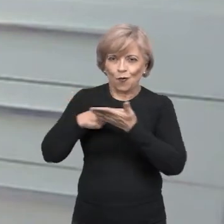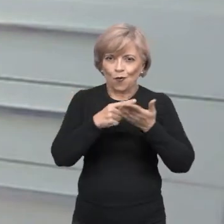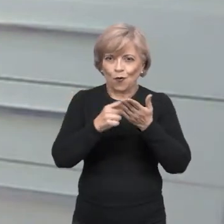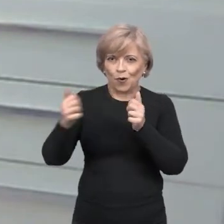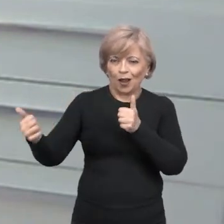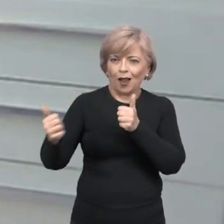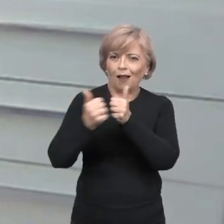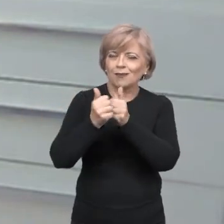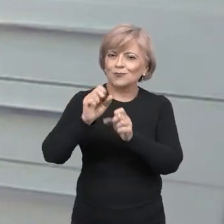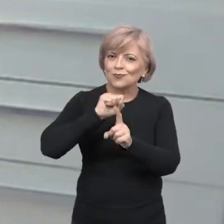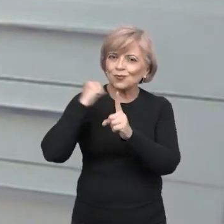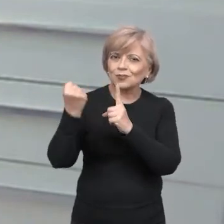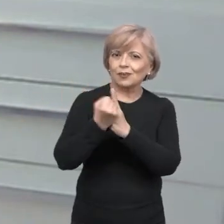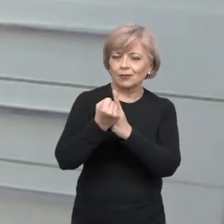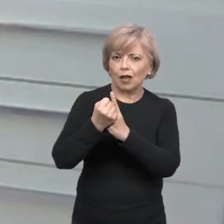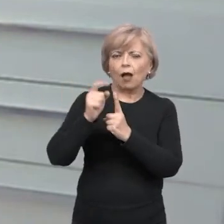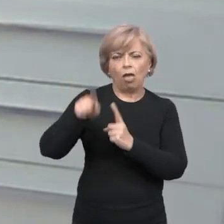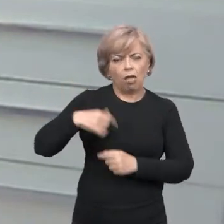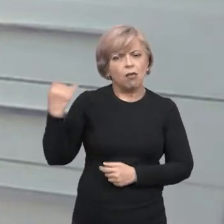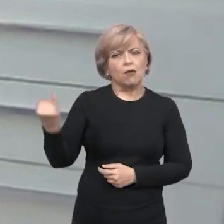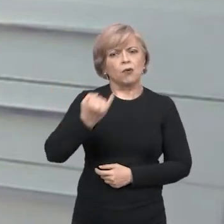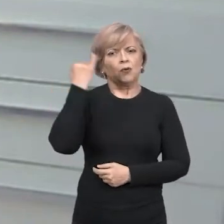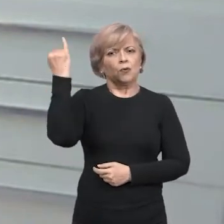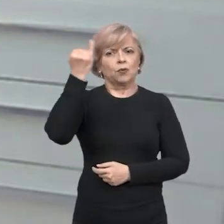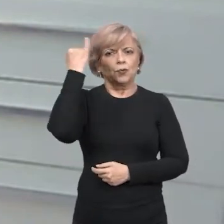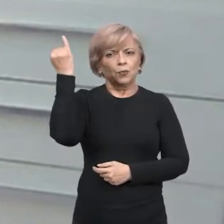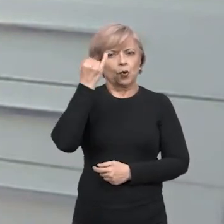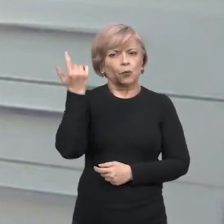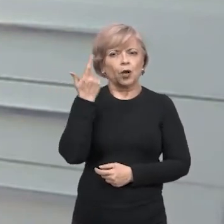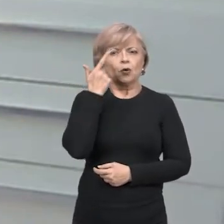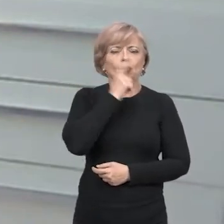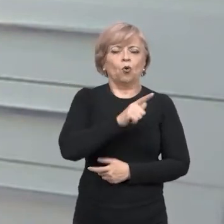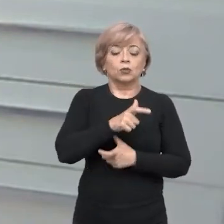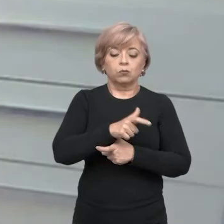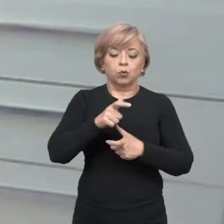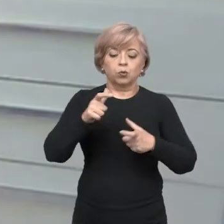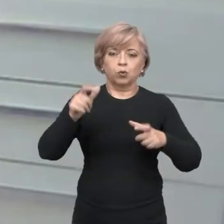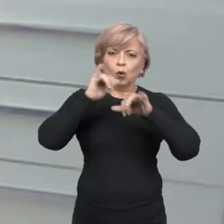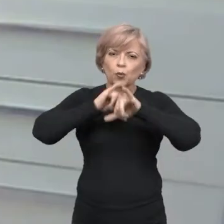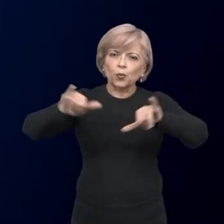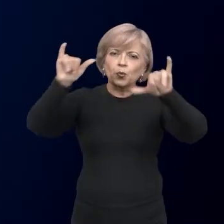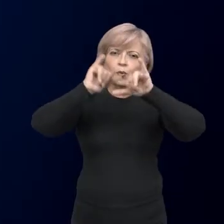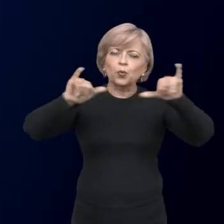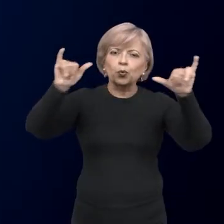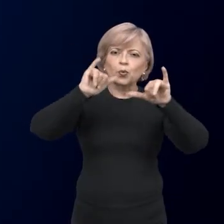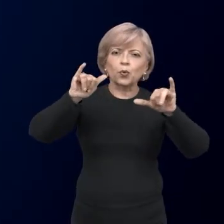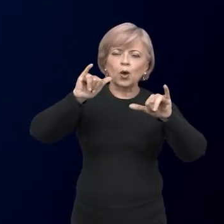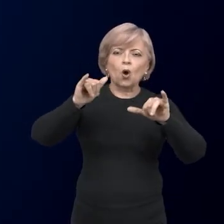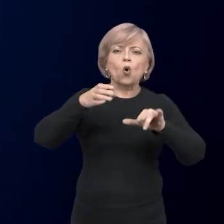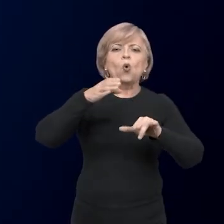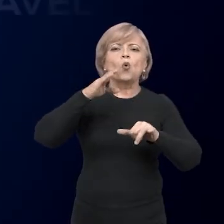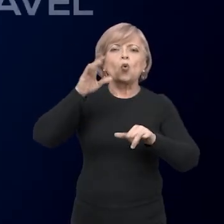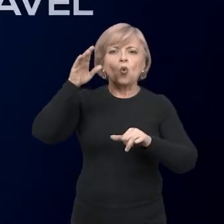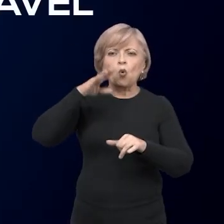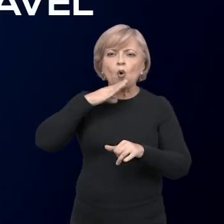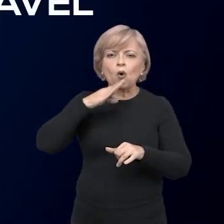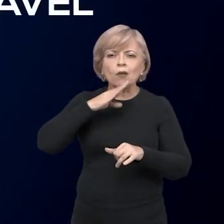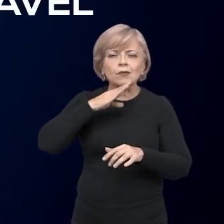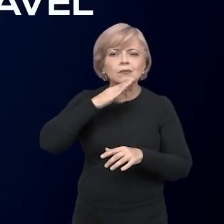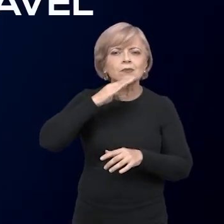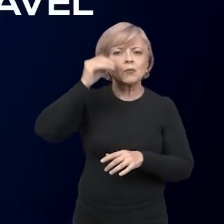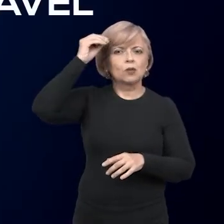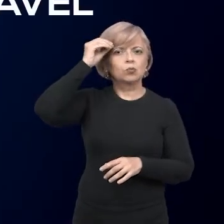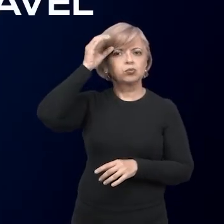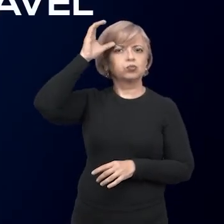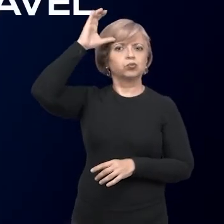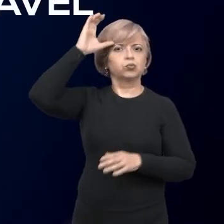ela é fundamental para que se consiga ampliar cada vez mais a noção de cidadania mas de